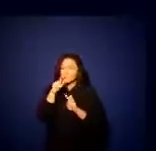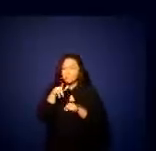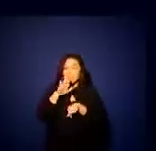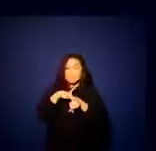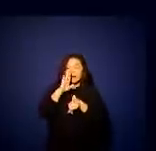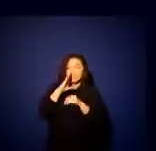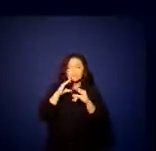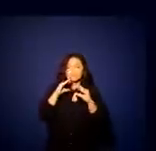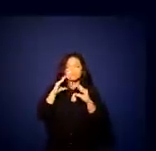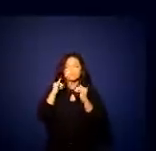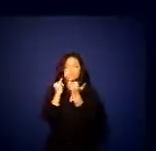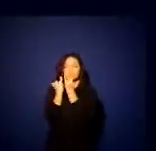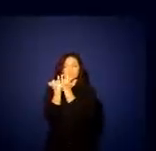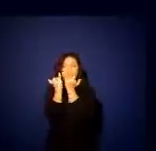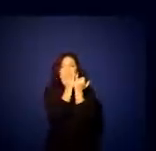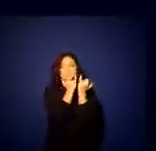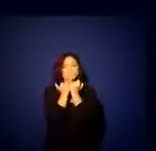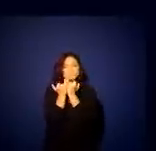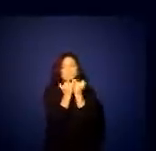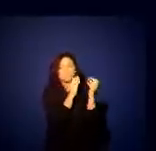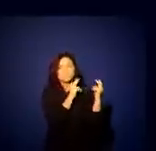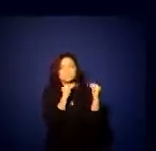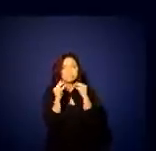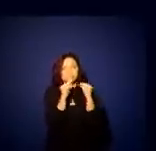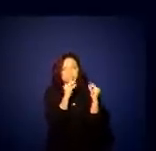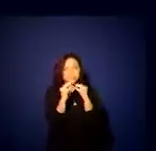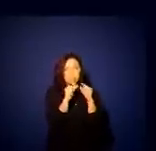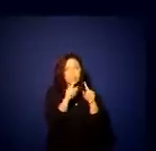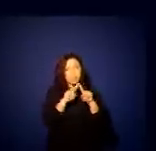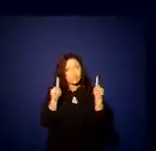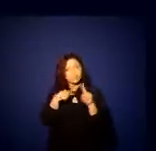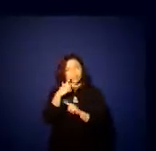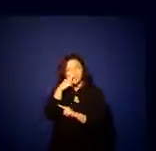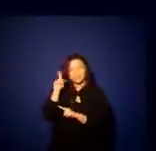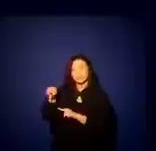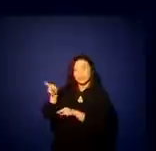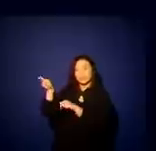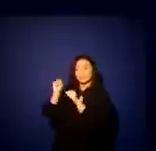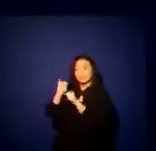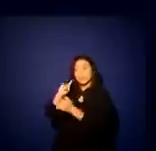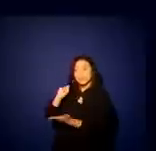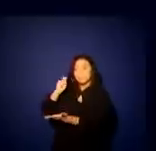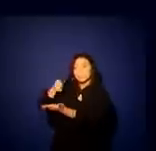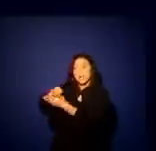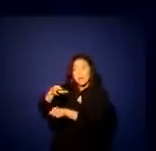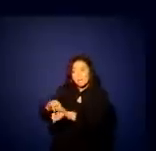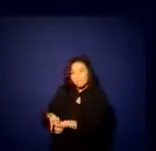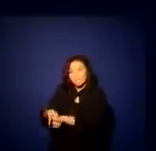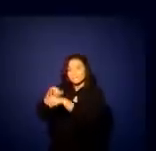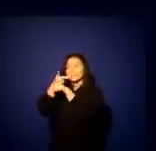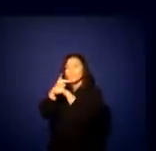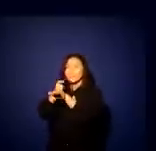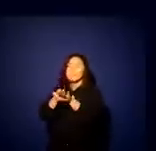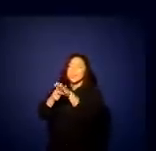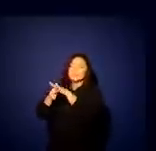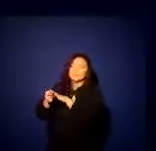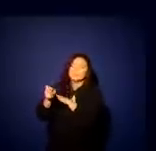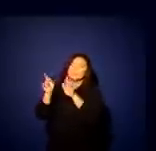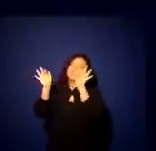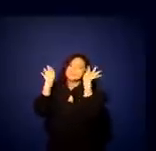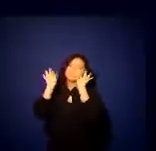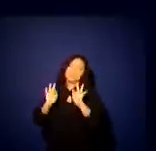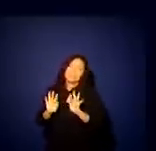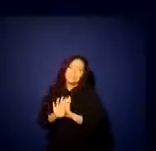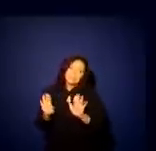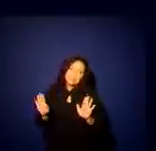acho que o governo não vai conseguir a menos que ele pague prêmio e fecha o capital uma operação normal as unidades atuais vão ficar felizes porém